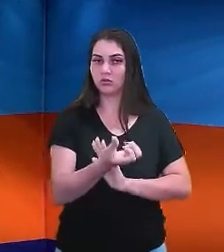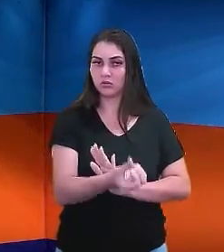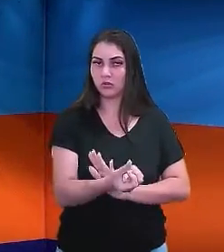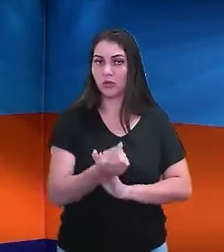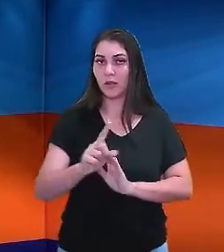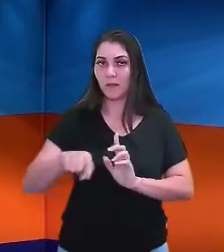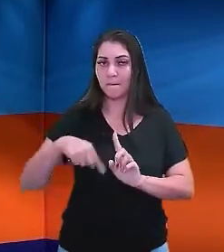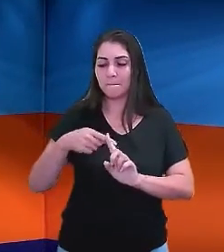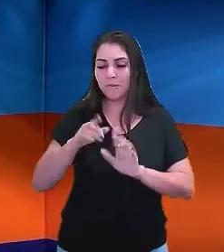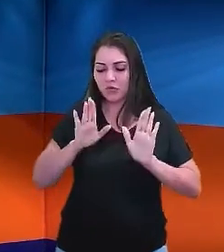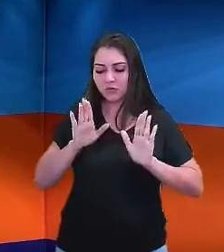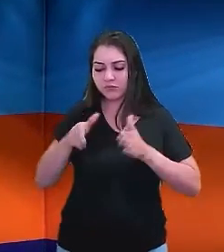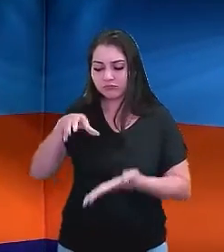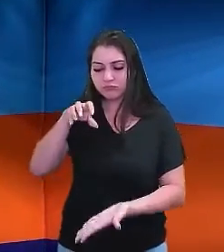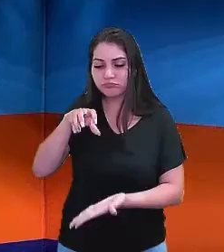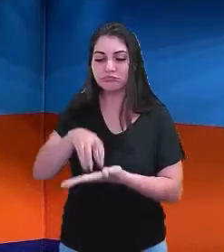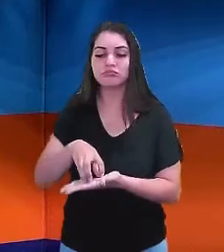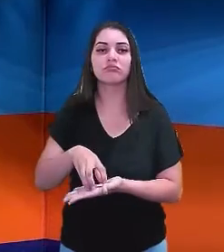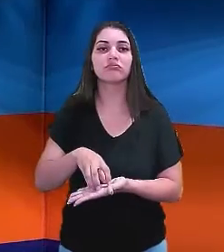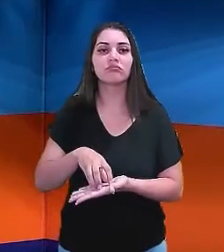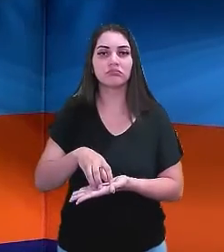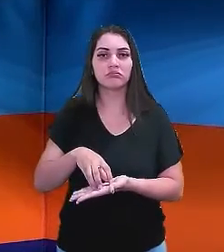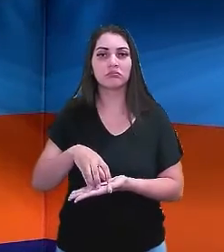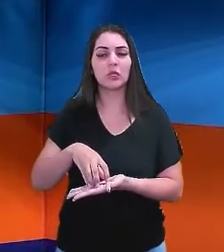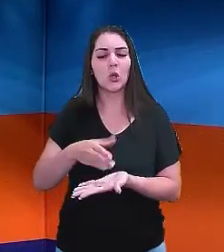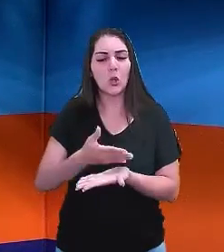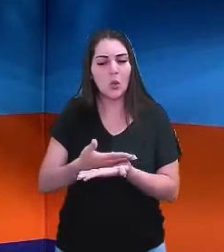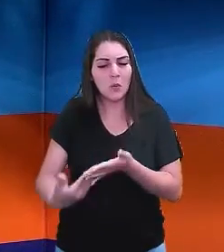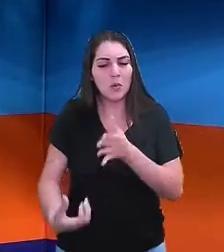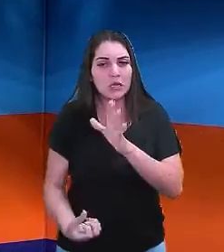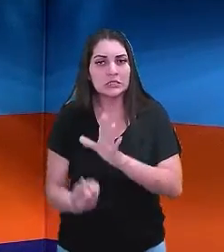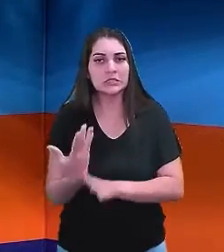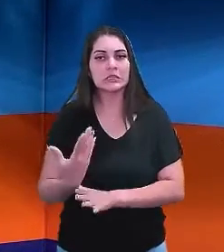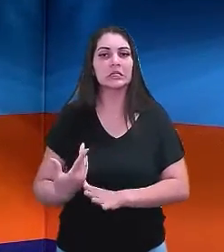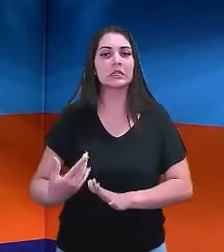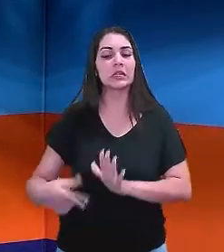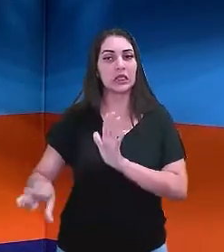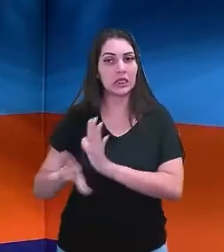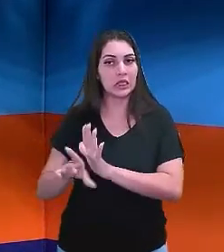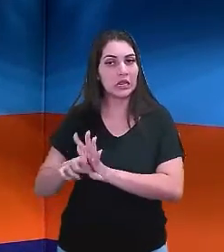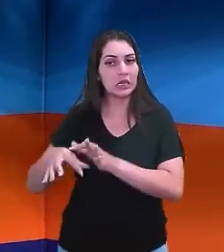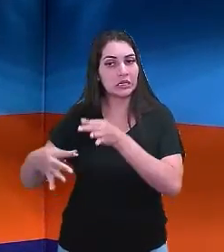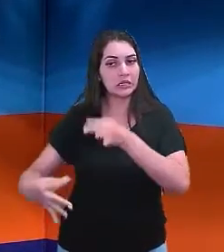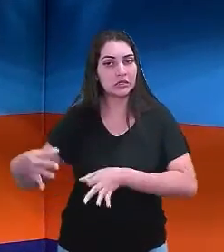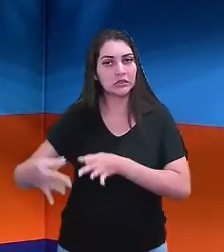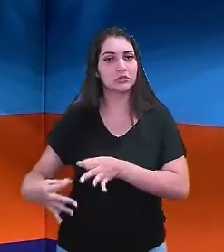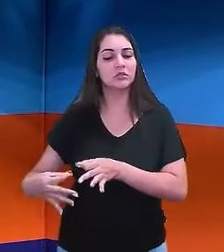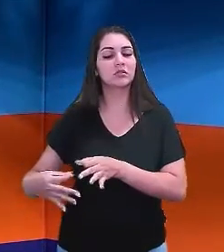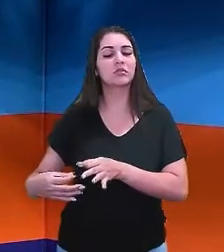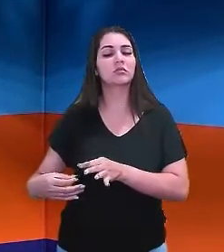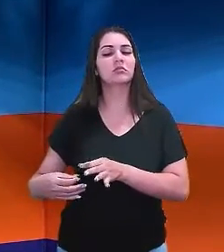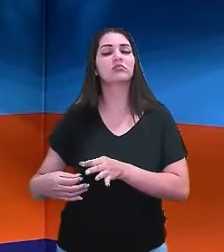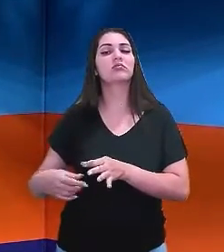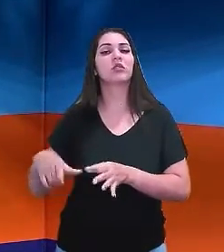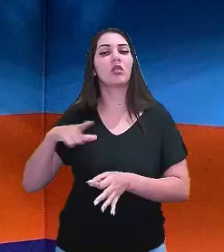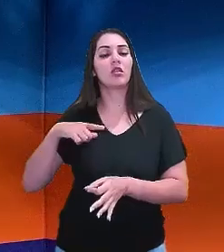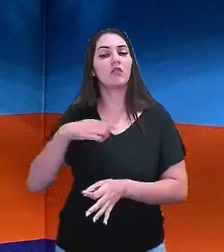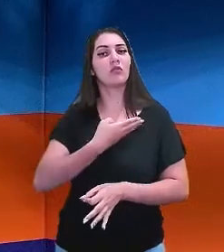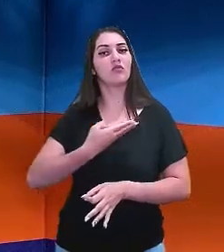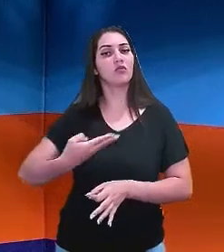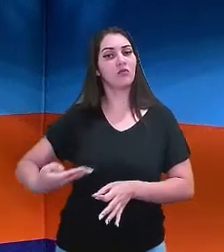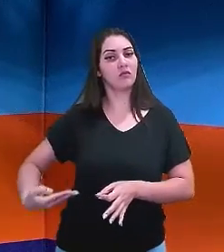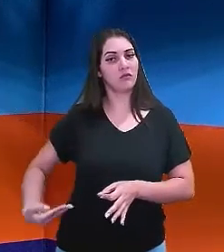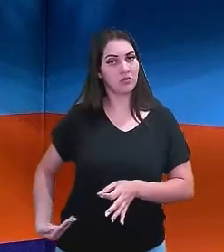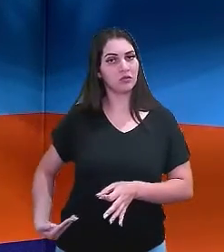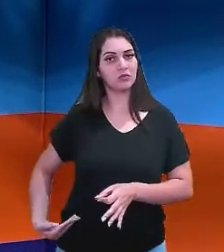se institucionaliza, ou seja, passa a existir legalmente lá com a proclamação da República com Dom